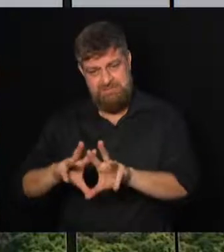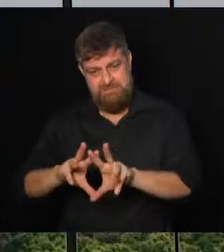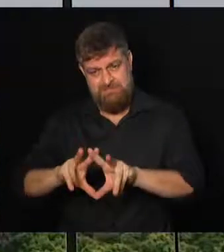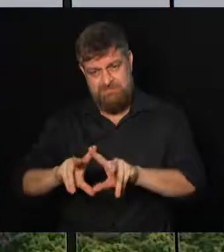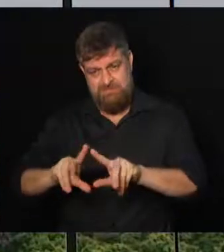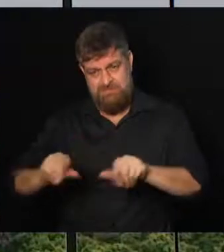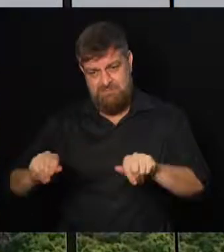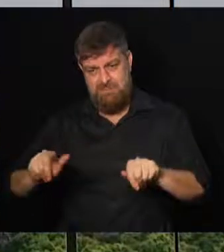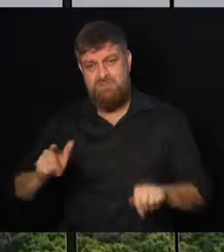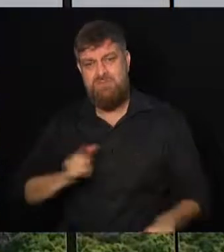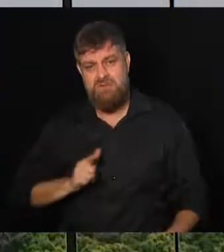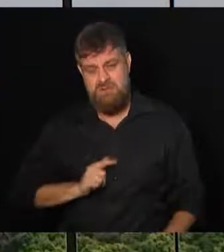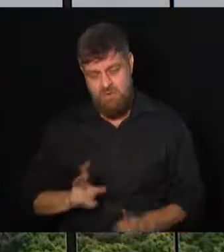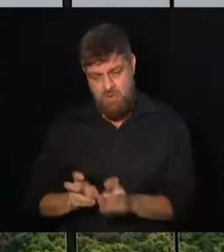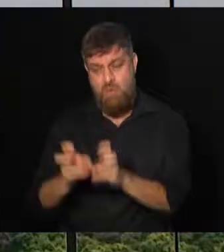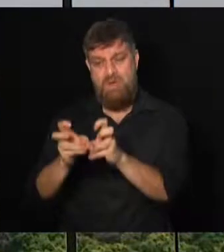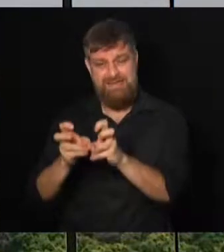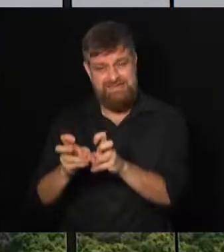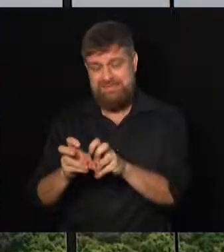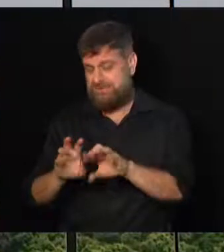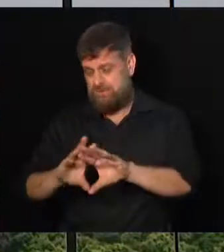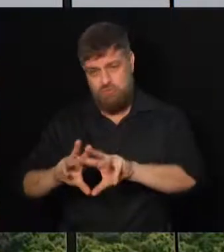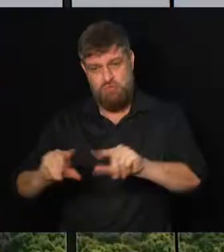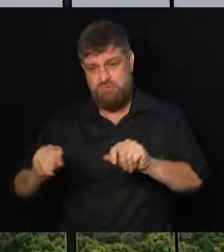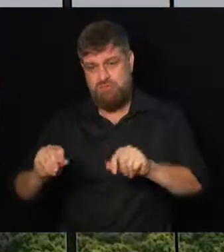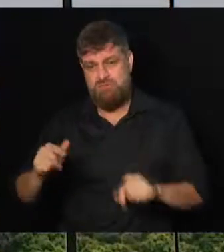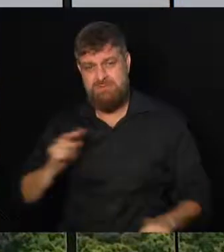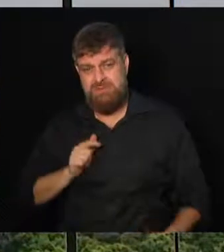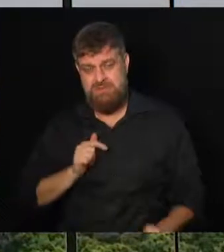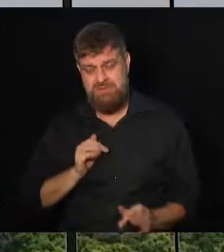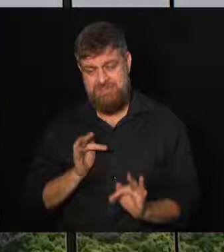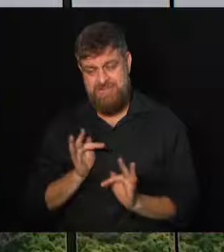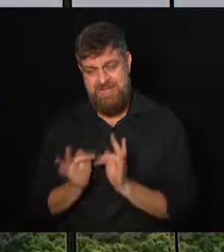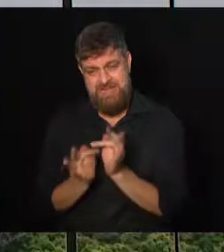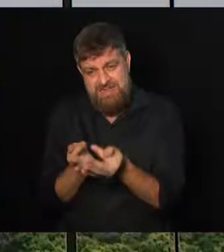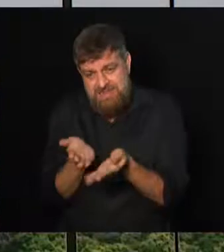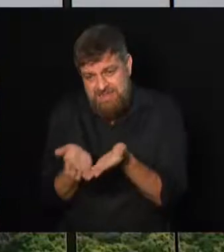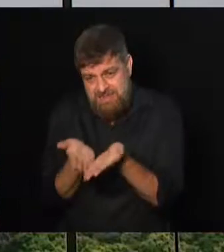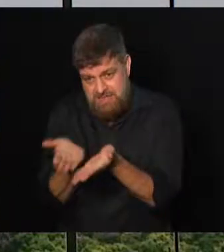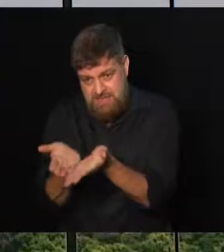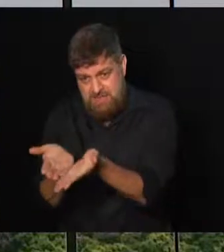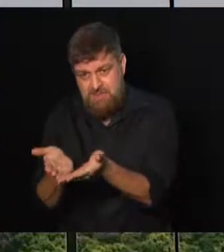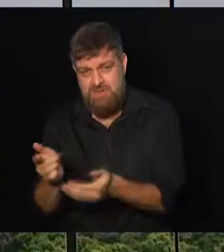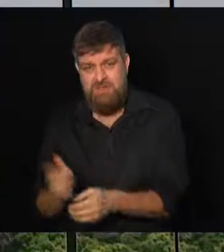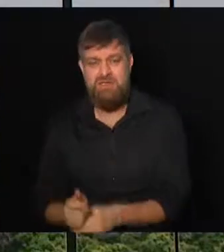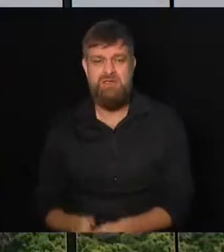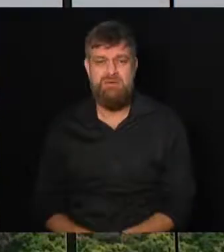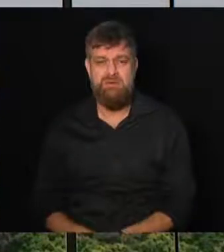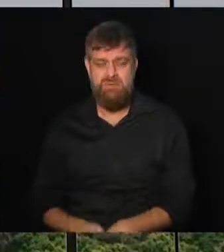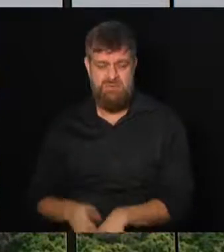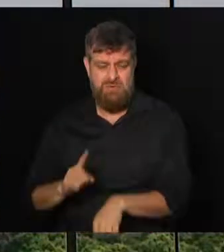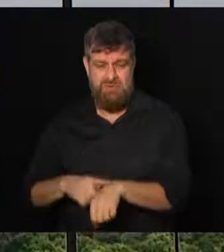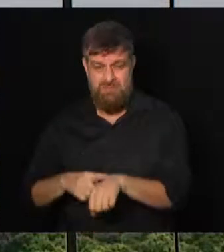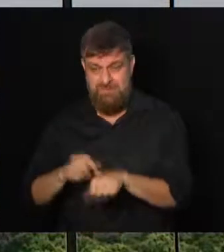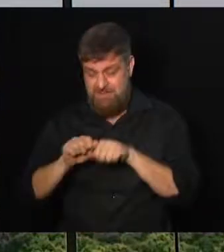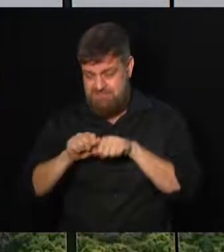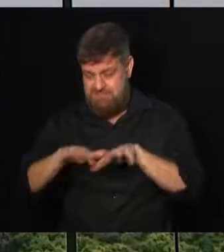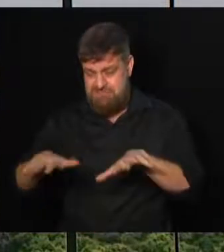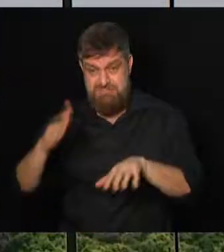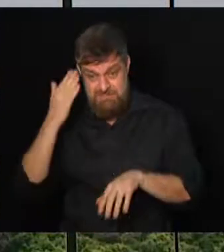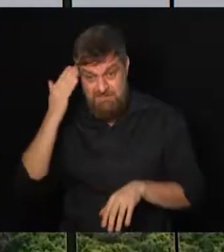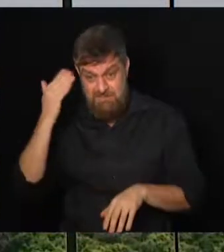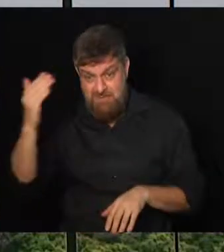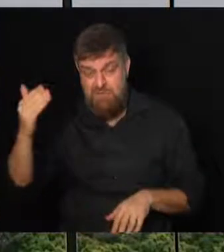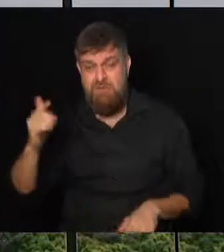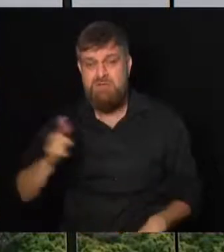câncer que a gente curou no mundo. E essa terapia CRISPR, que vai ser daqui a algum tempo muito conhecida, ela